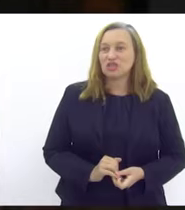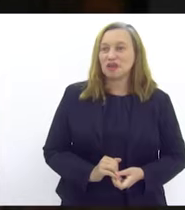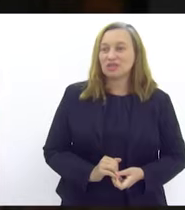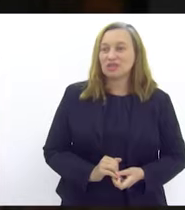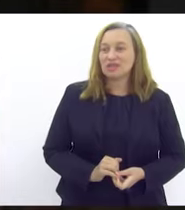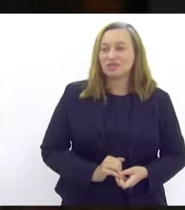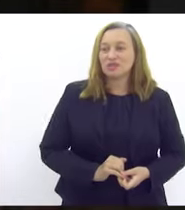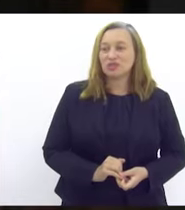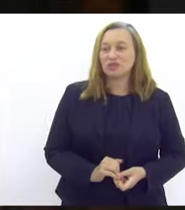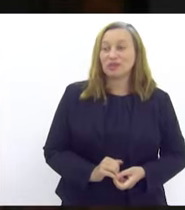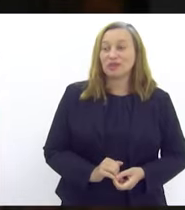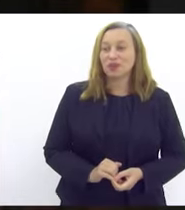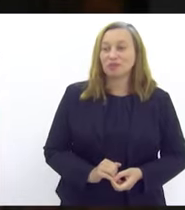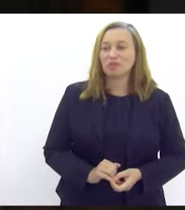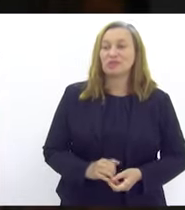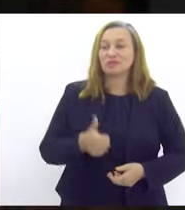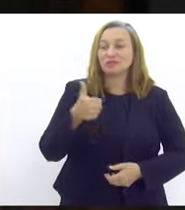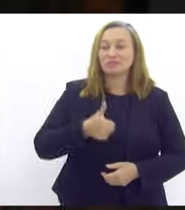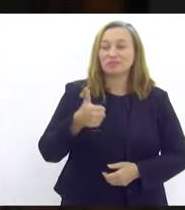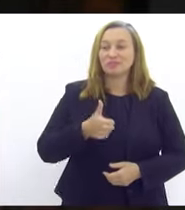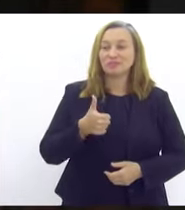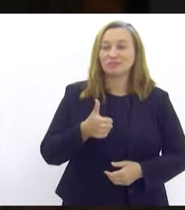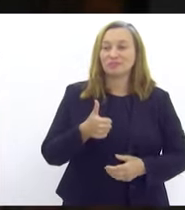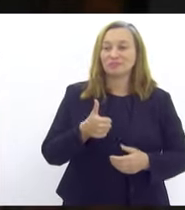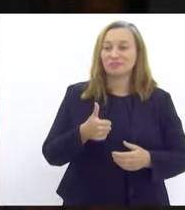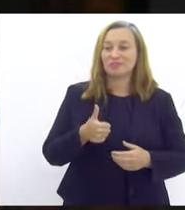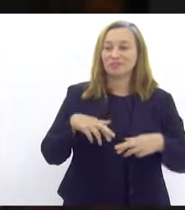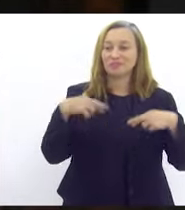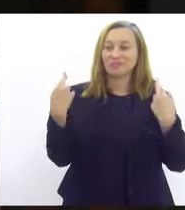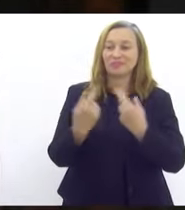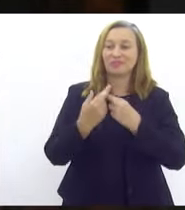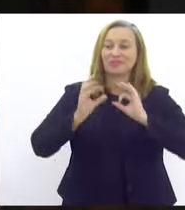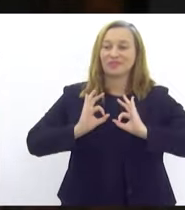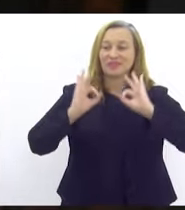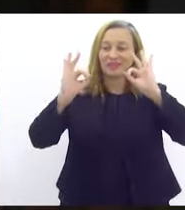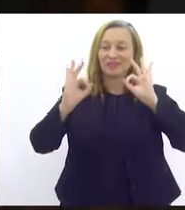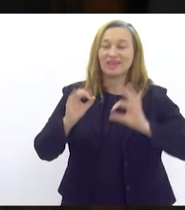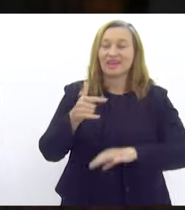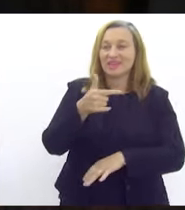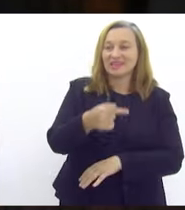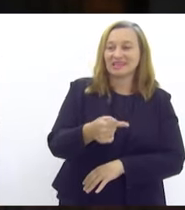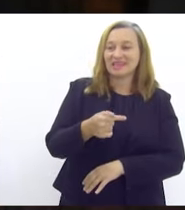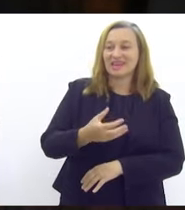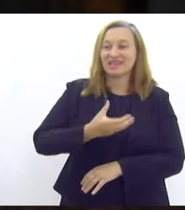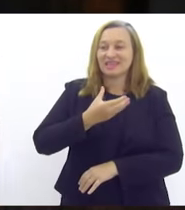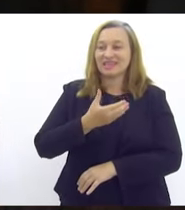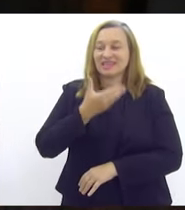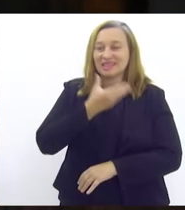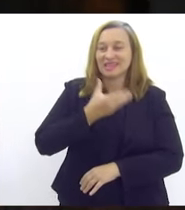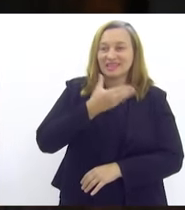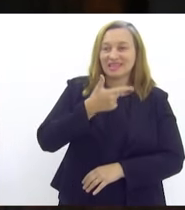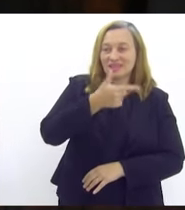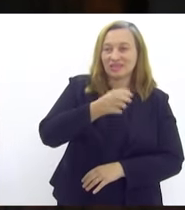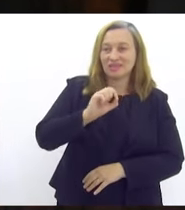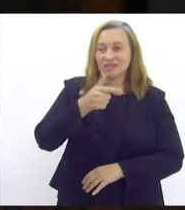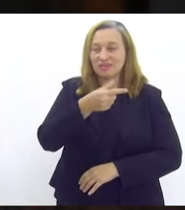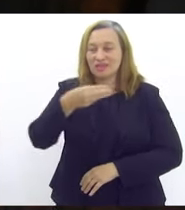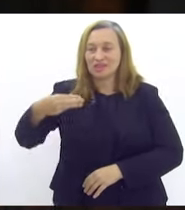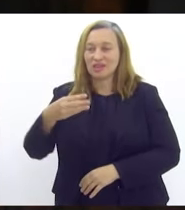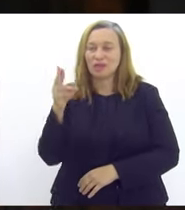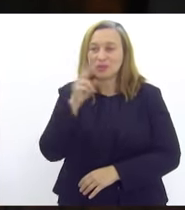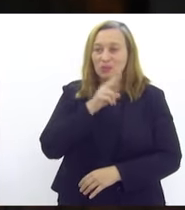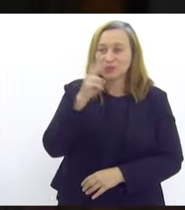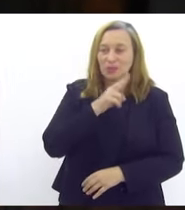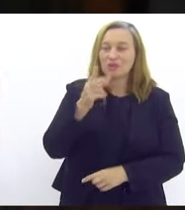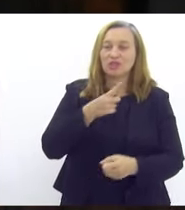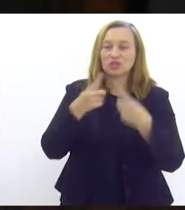Anuncio. Primeira sessão extraordinária do dia 7 de dezembro de 23, em regime de urgência,